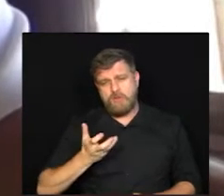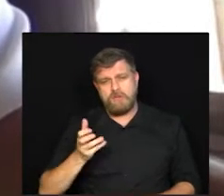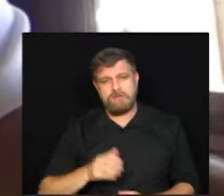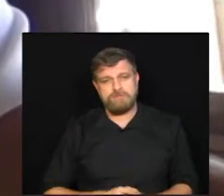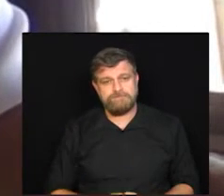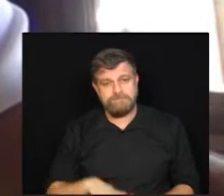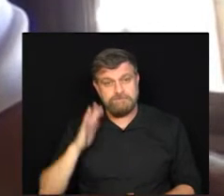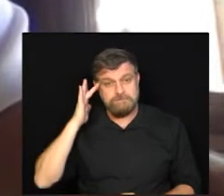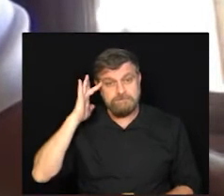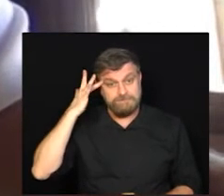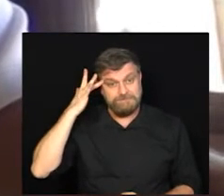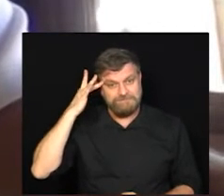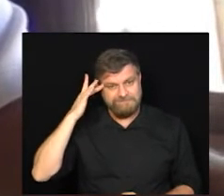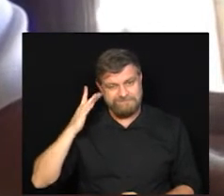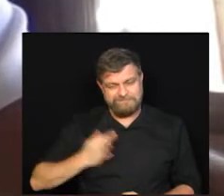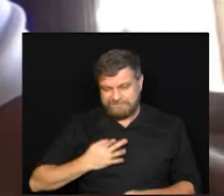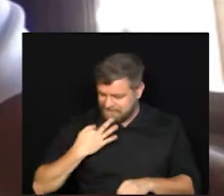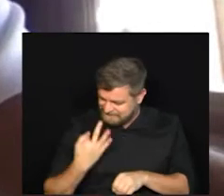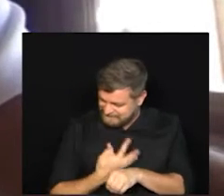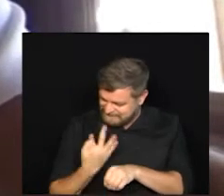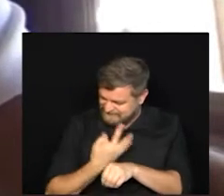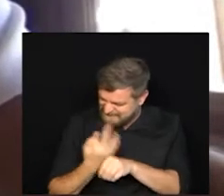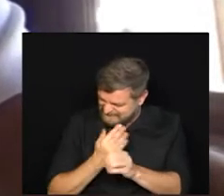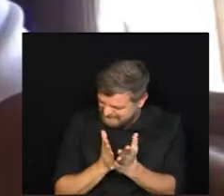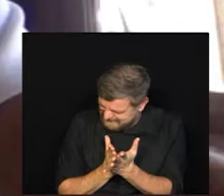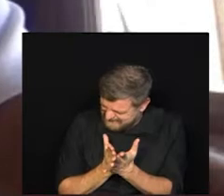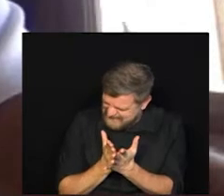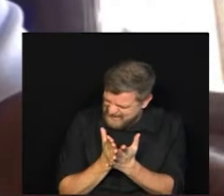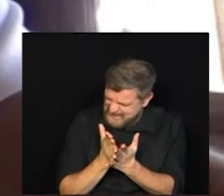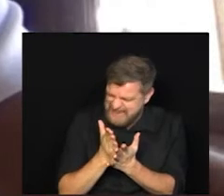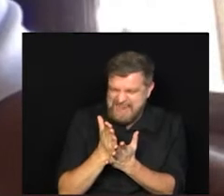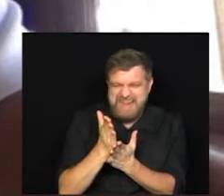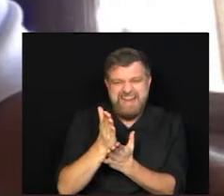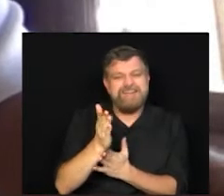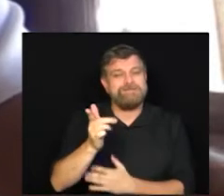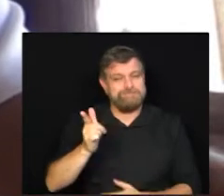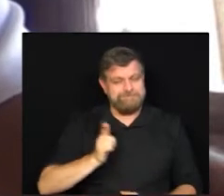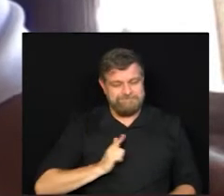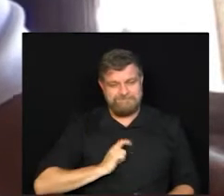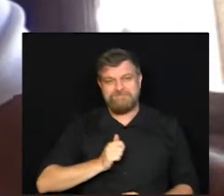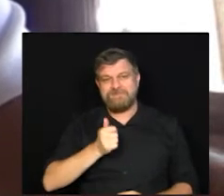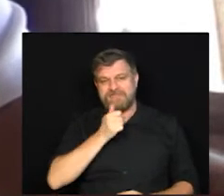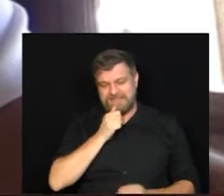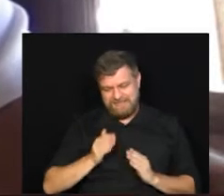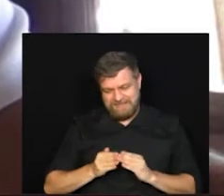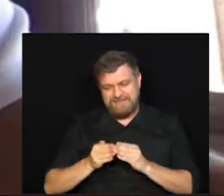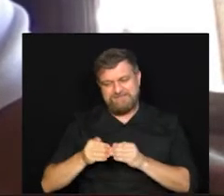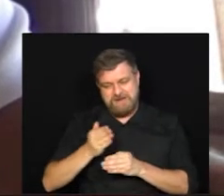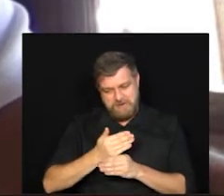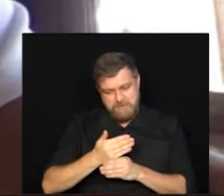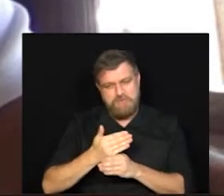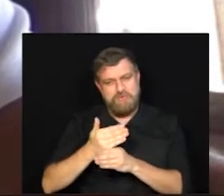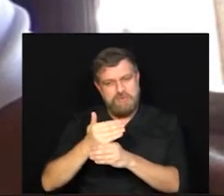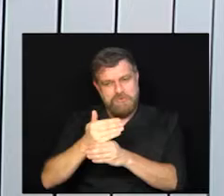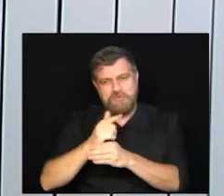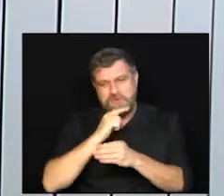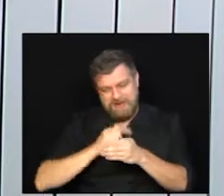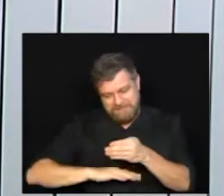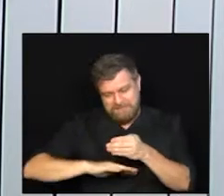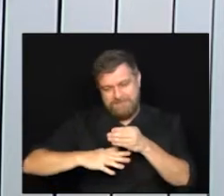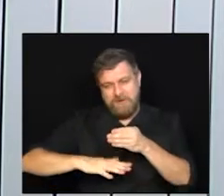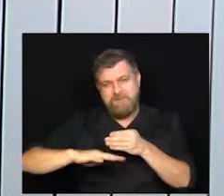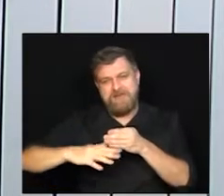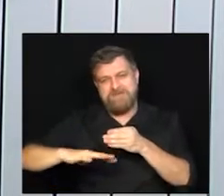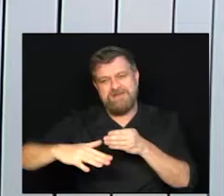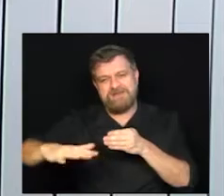que ainda o caminho é longo pela frente, tem bastante água para passar debaixo do barco ainda. E eu falei na minha